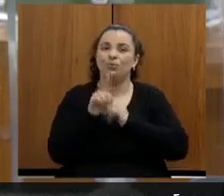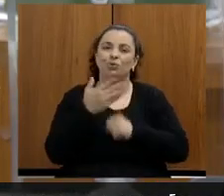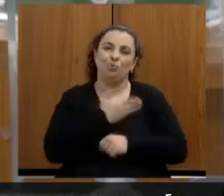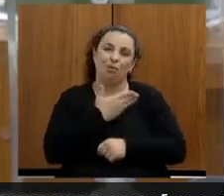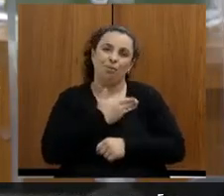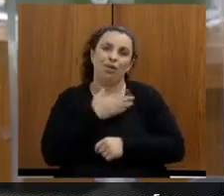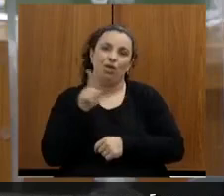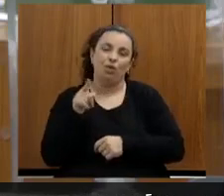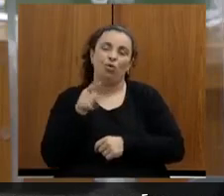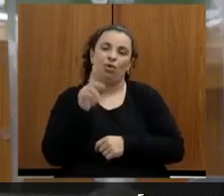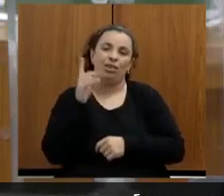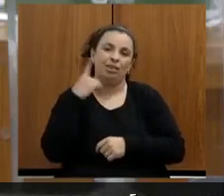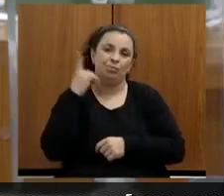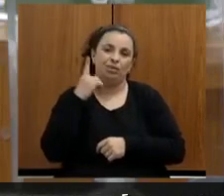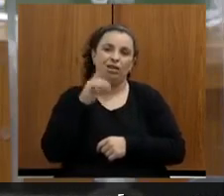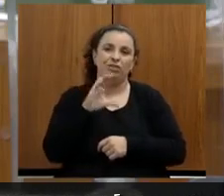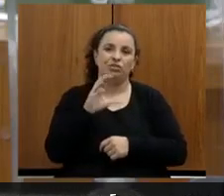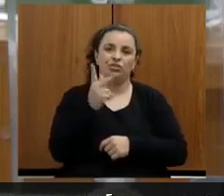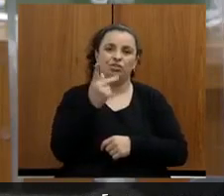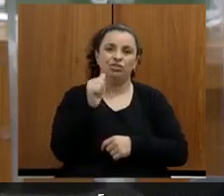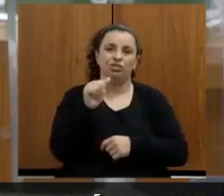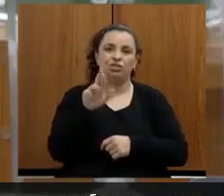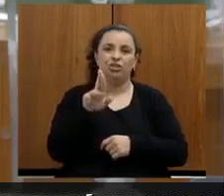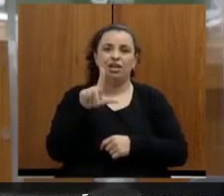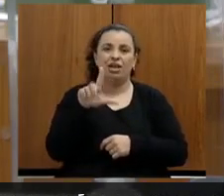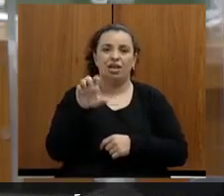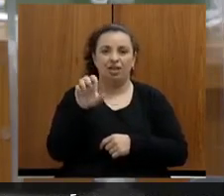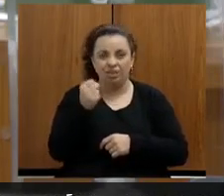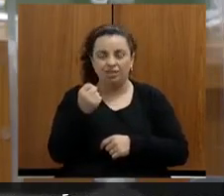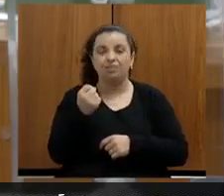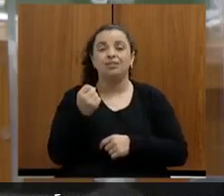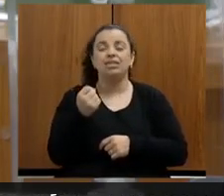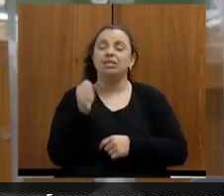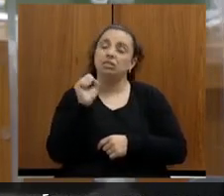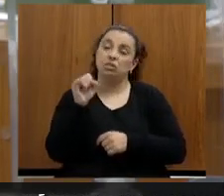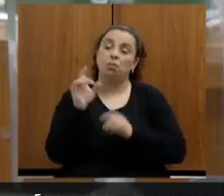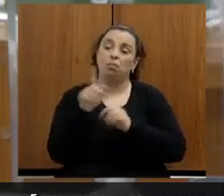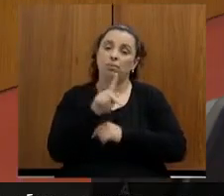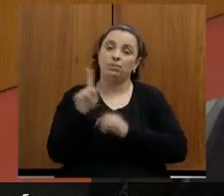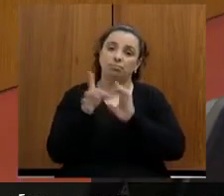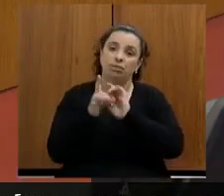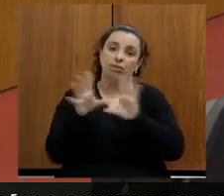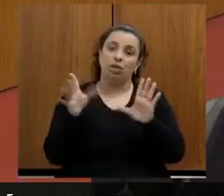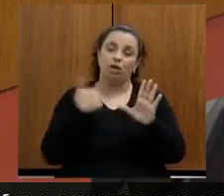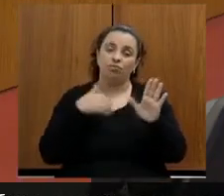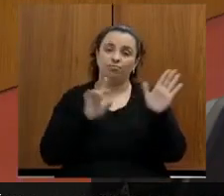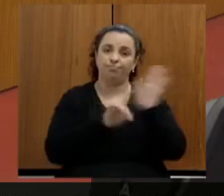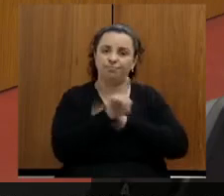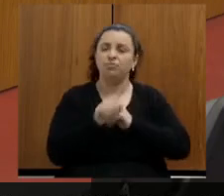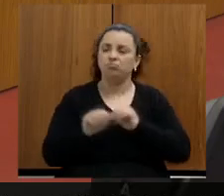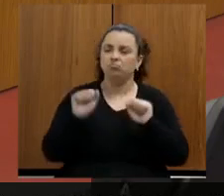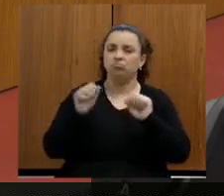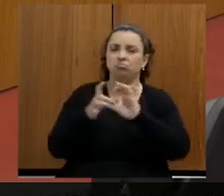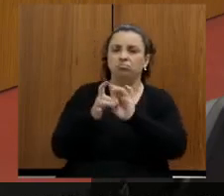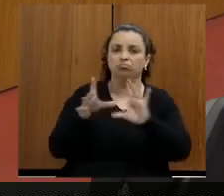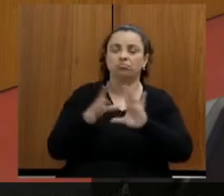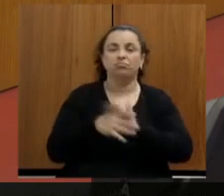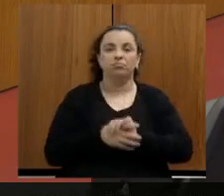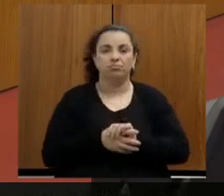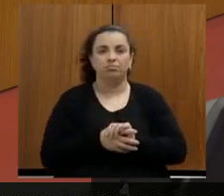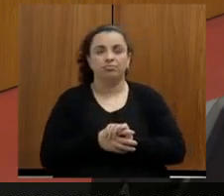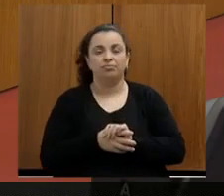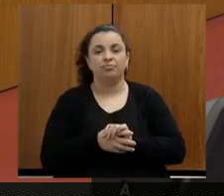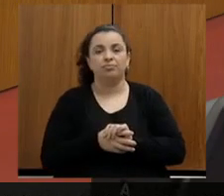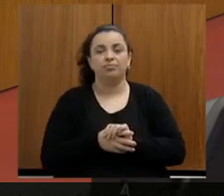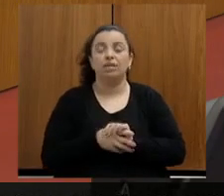colega muito querido Deputado Charles Santos deixou e Presidente me permitir vou passar né